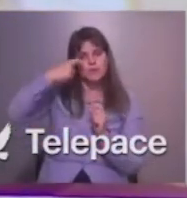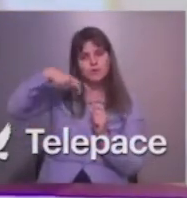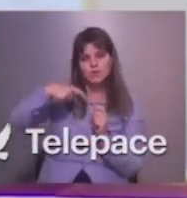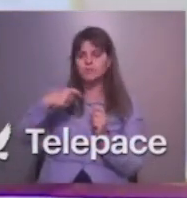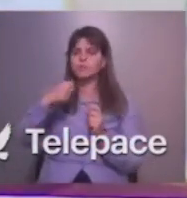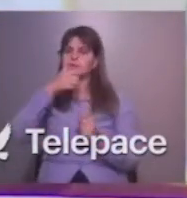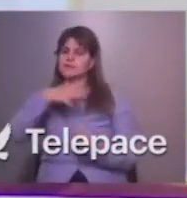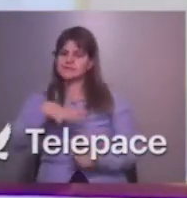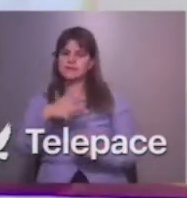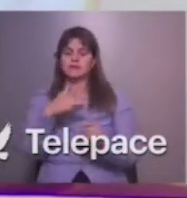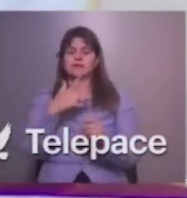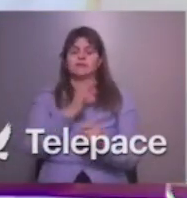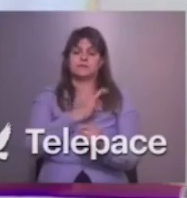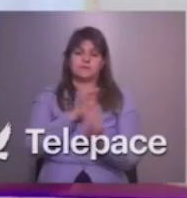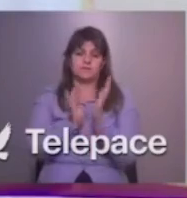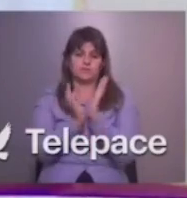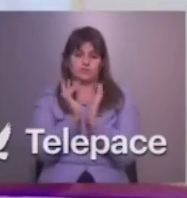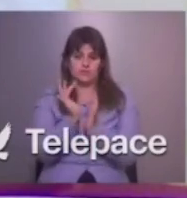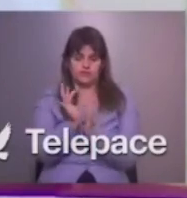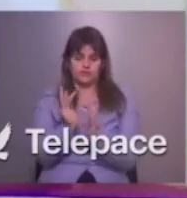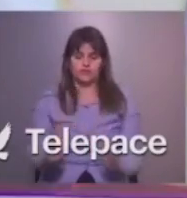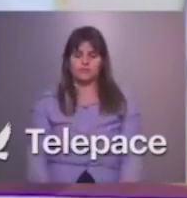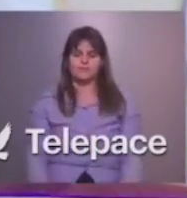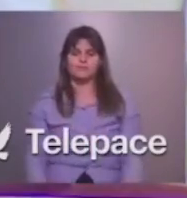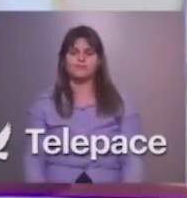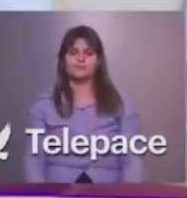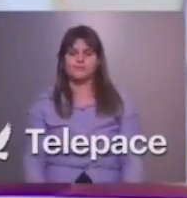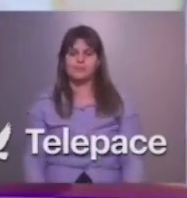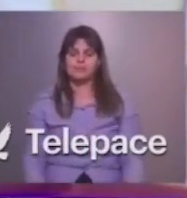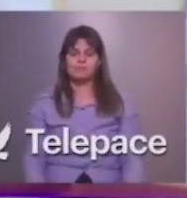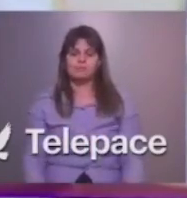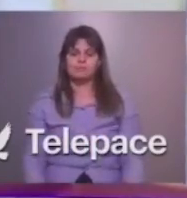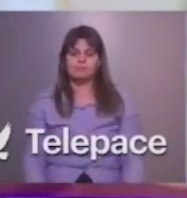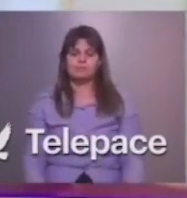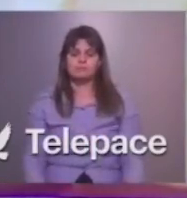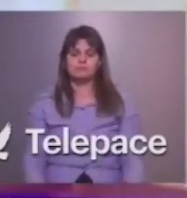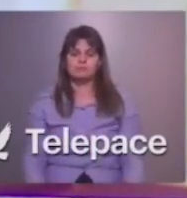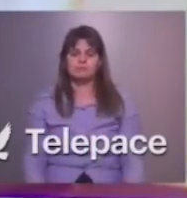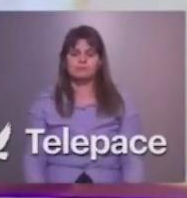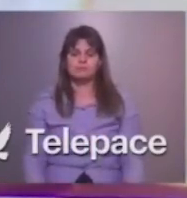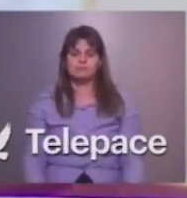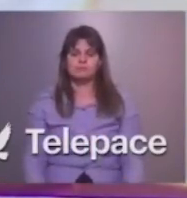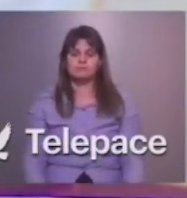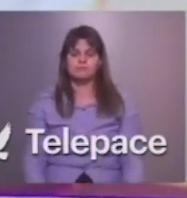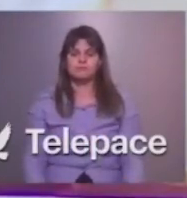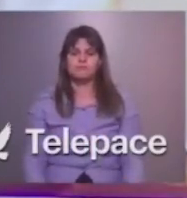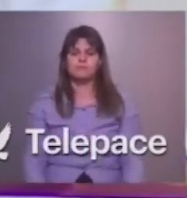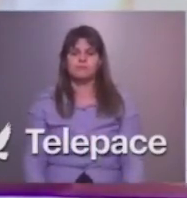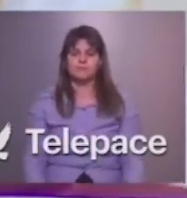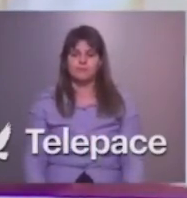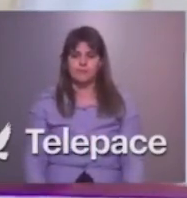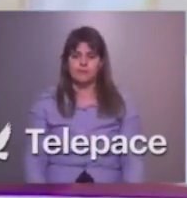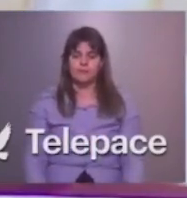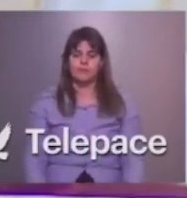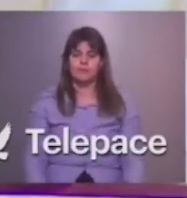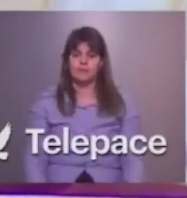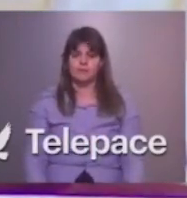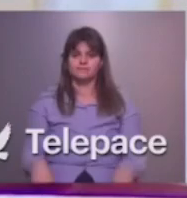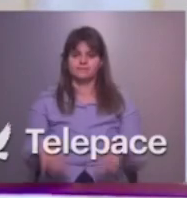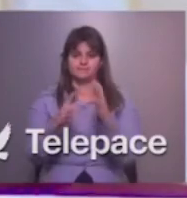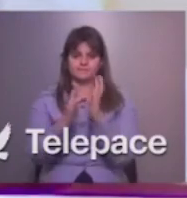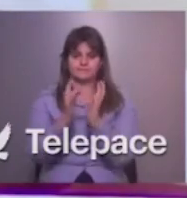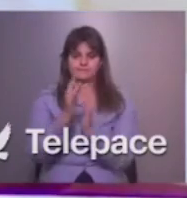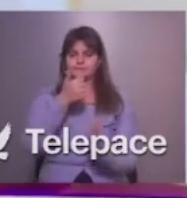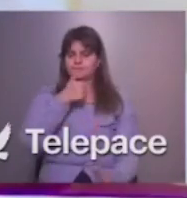Domini nostri Jesu Christi. Qui compassione